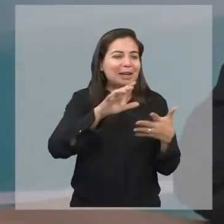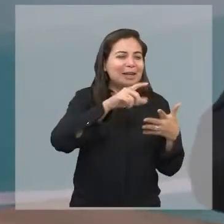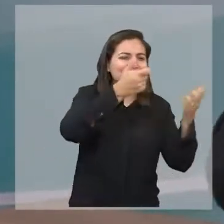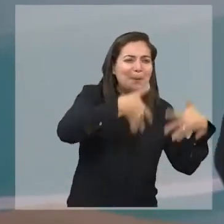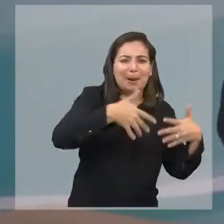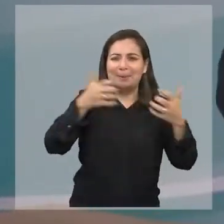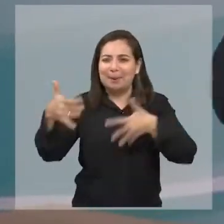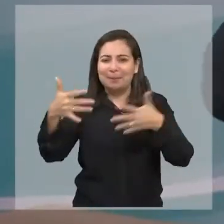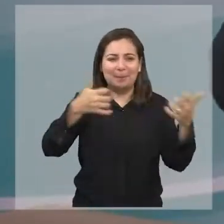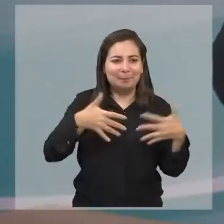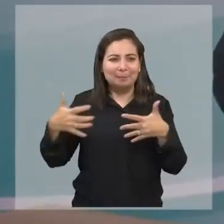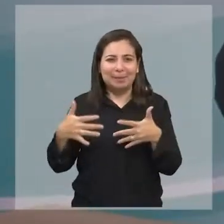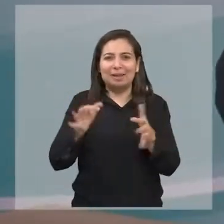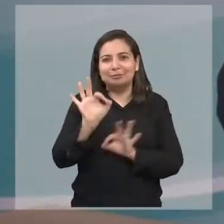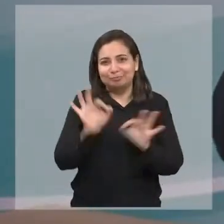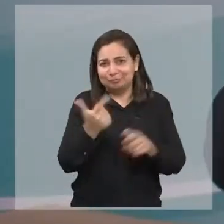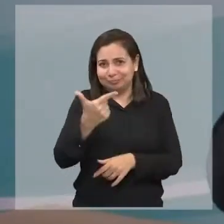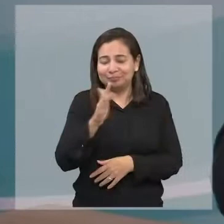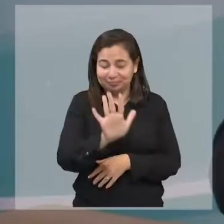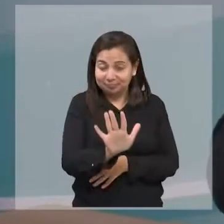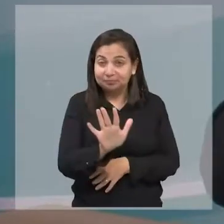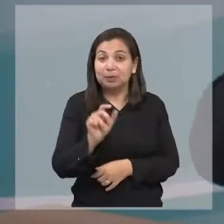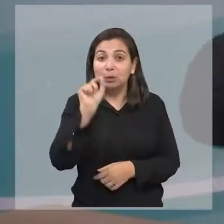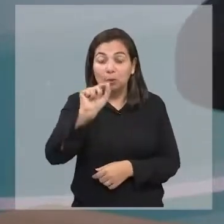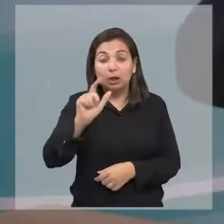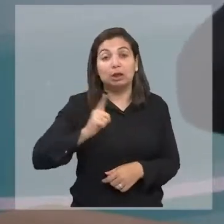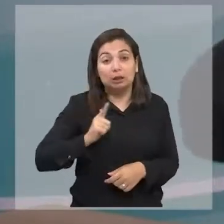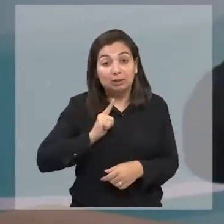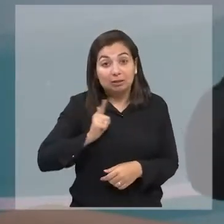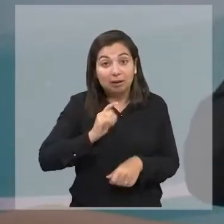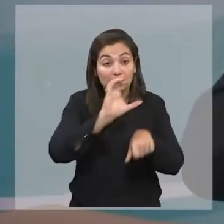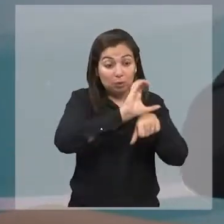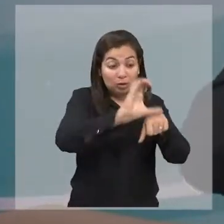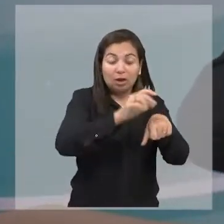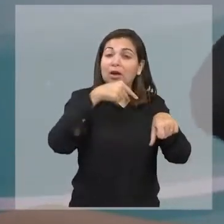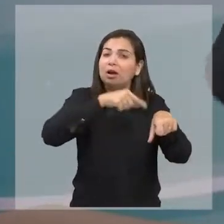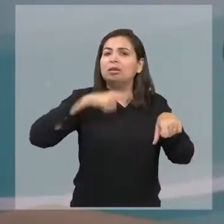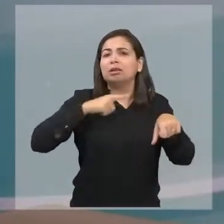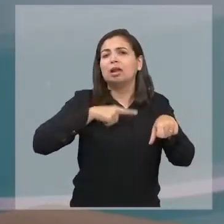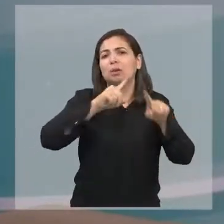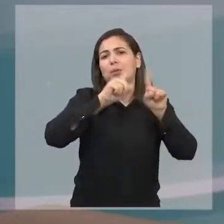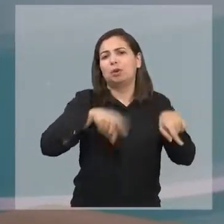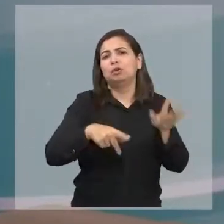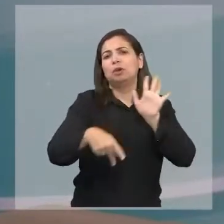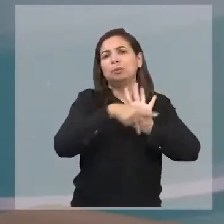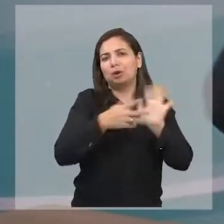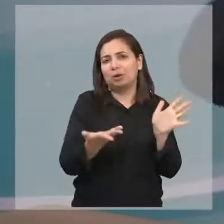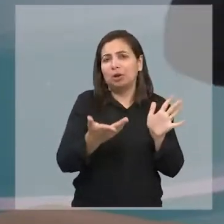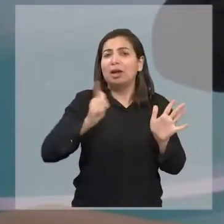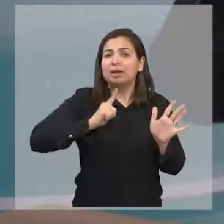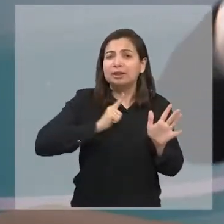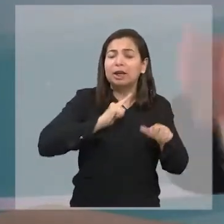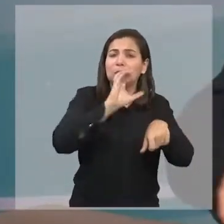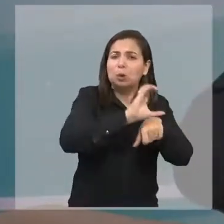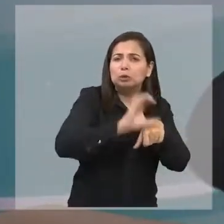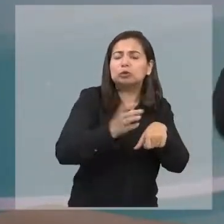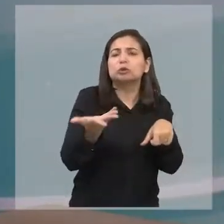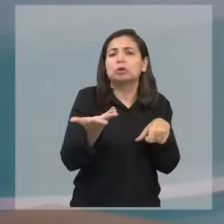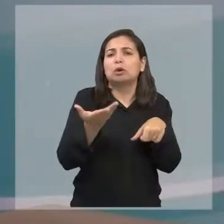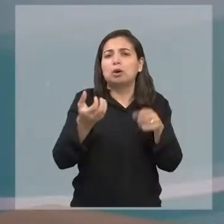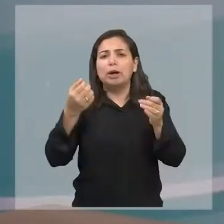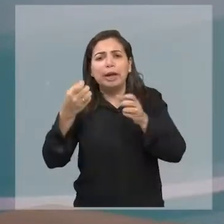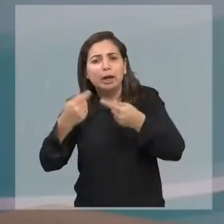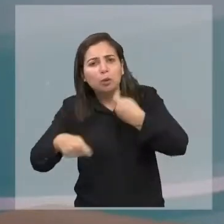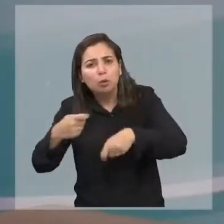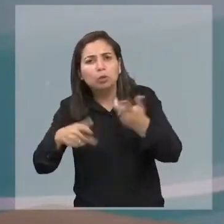desorganizada pressupõe que existe um planejamento dentro da Constituição, um projeto educacional, uma Constituição econômica, um projeto de Estado. Nós